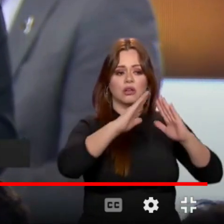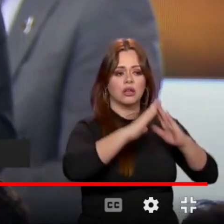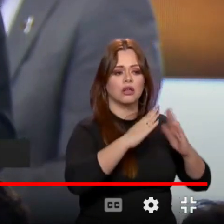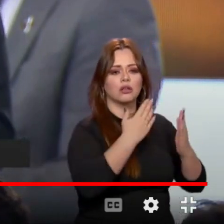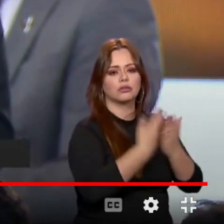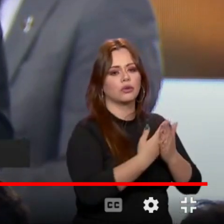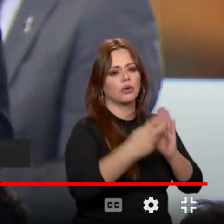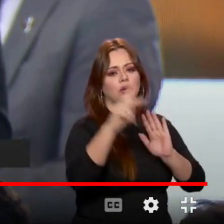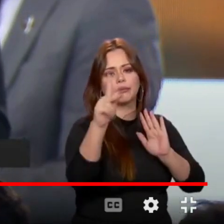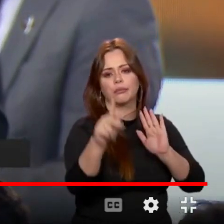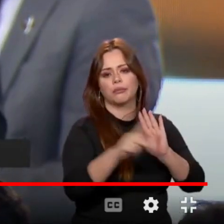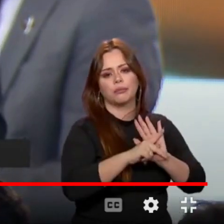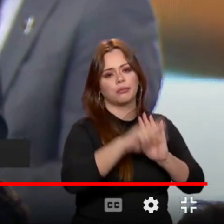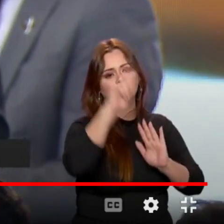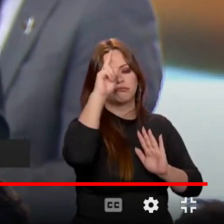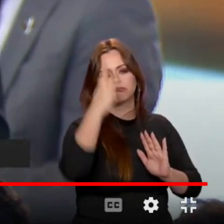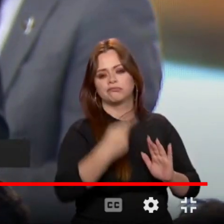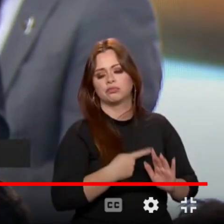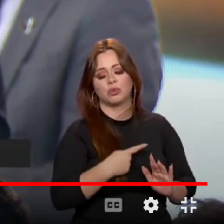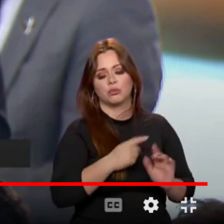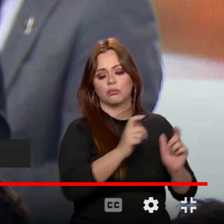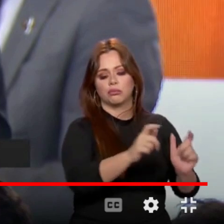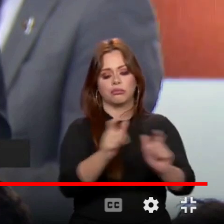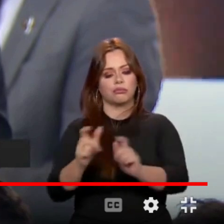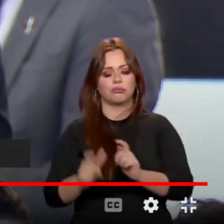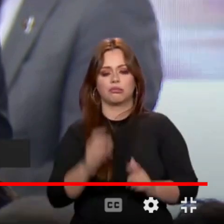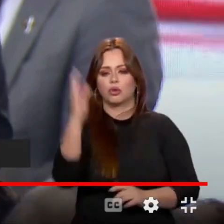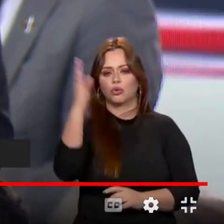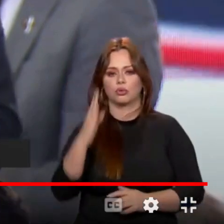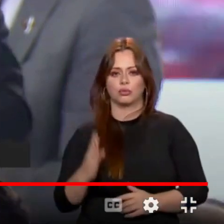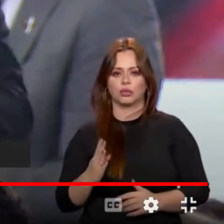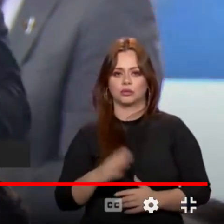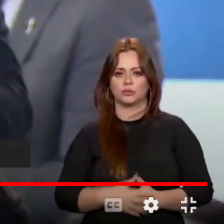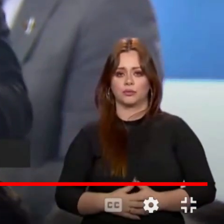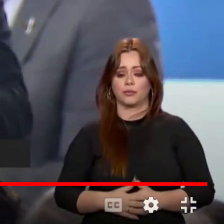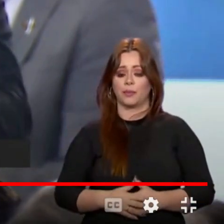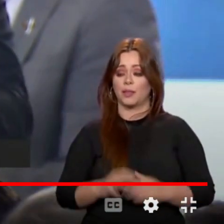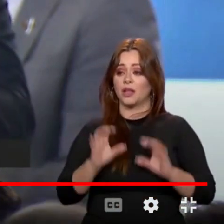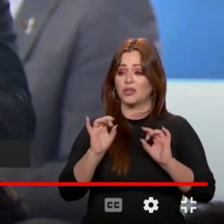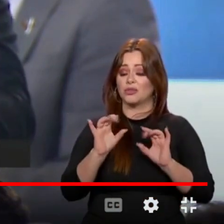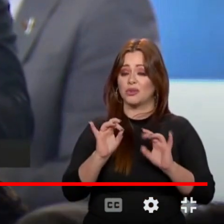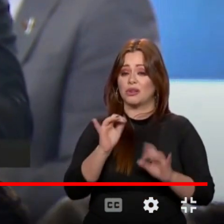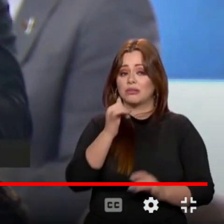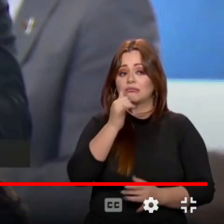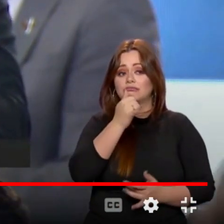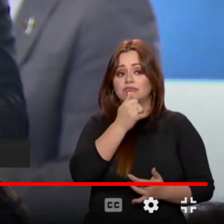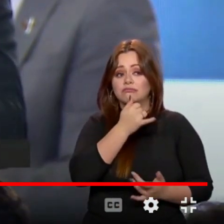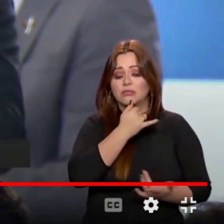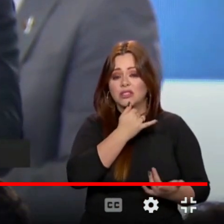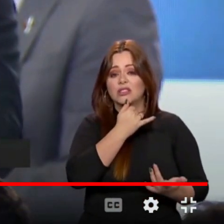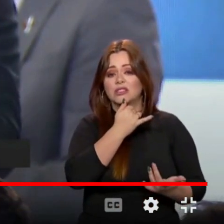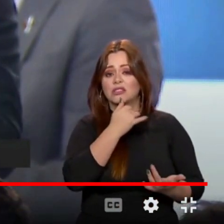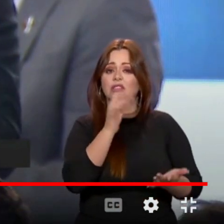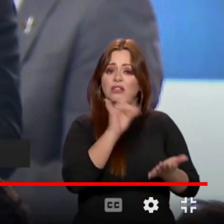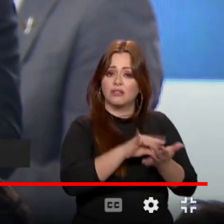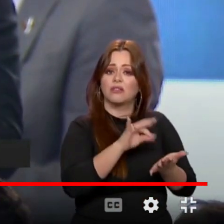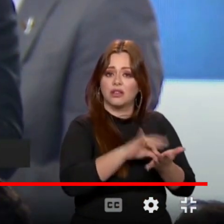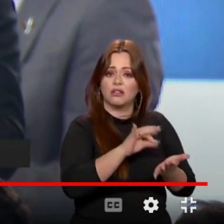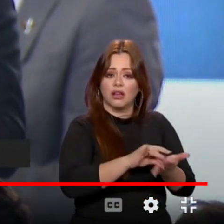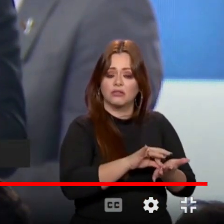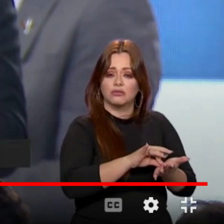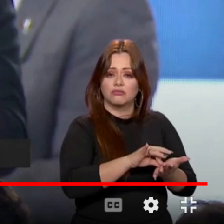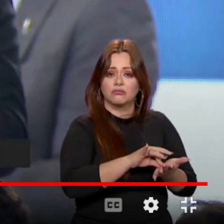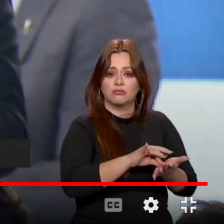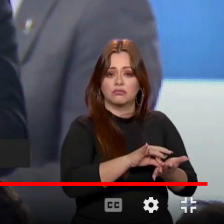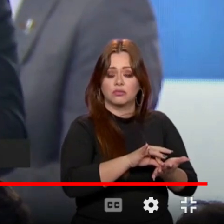escolas particulares em todos os cantos do Brasil. Só esta triste, real